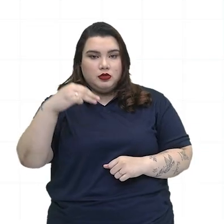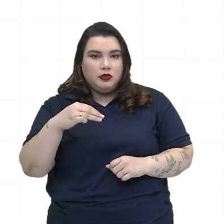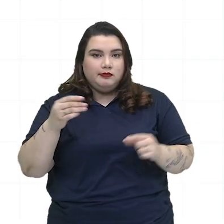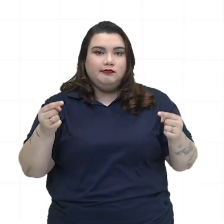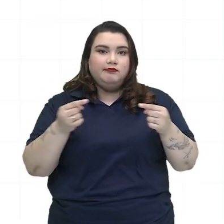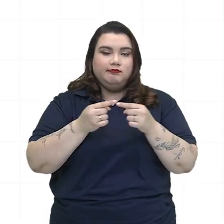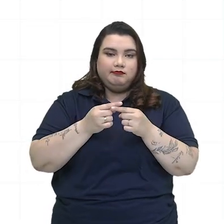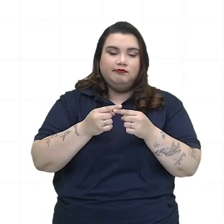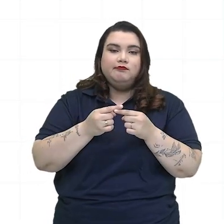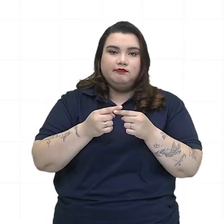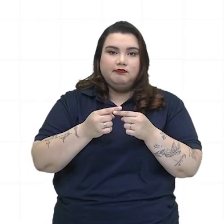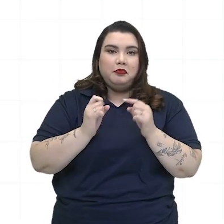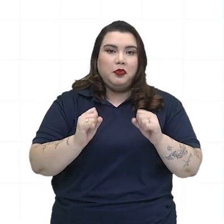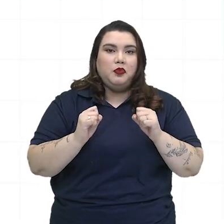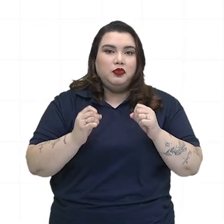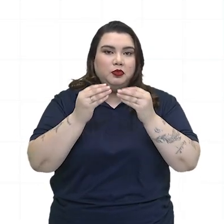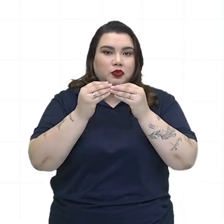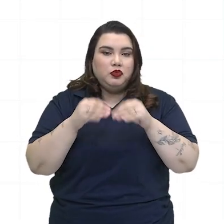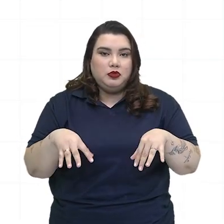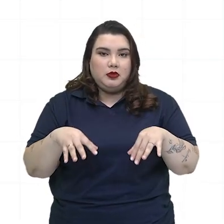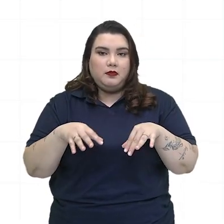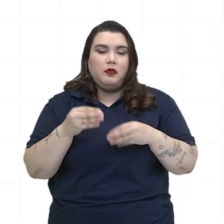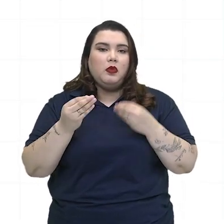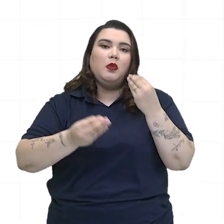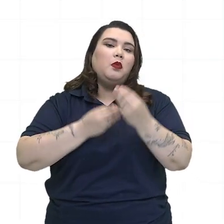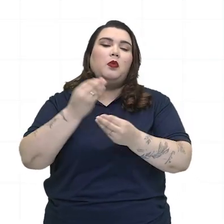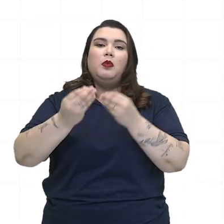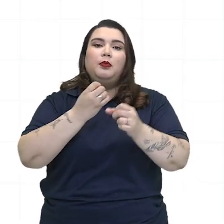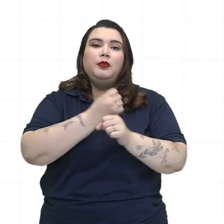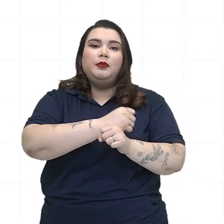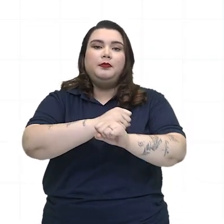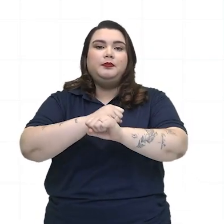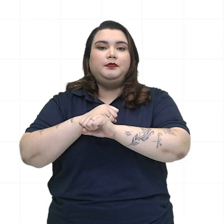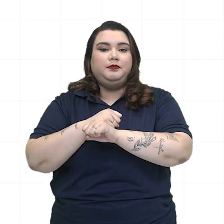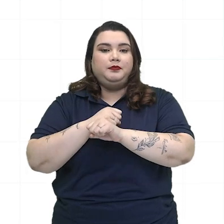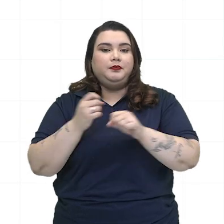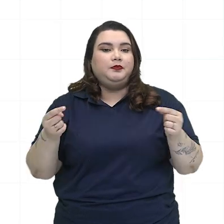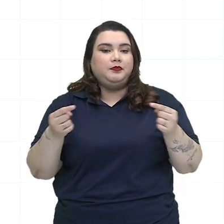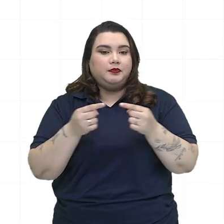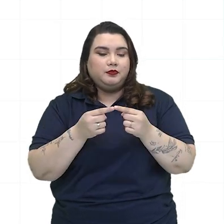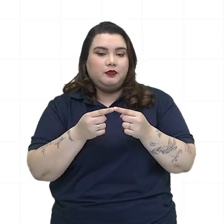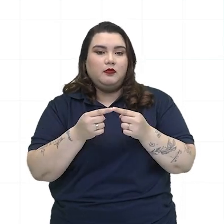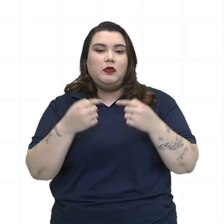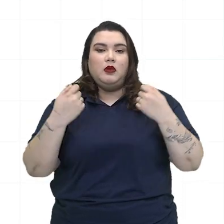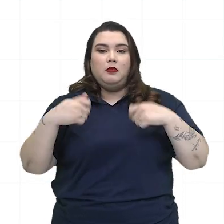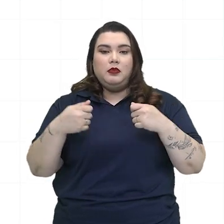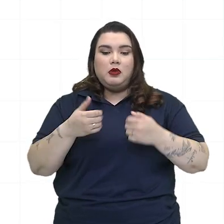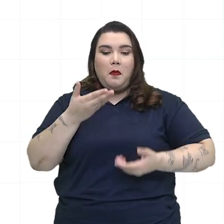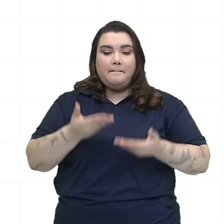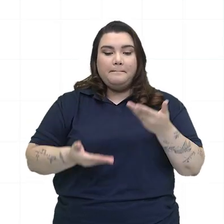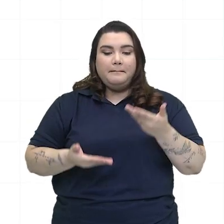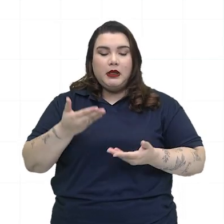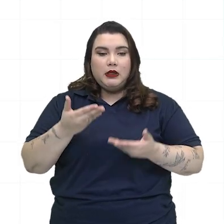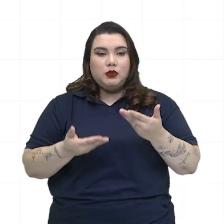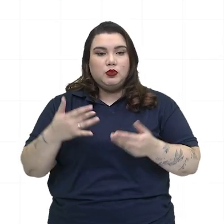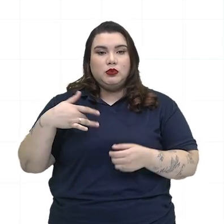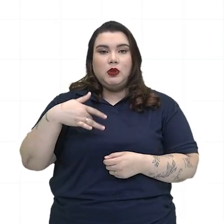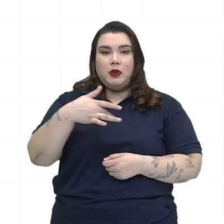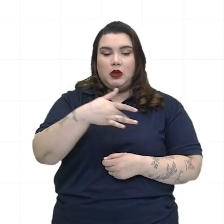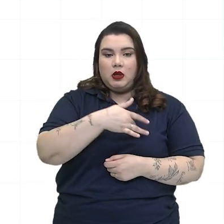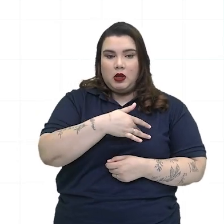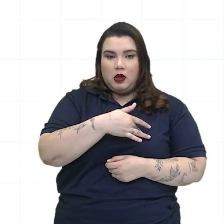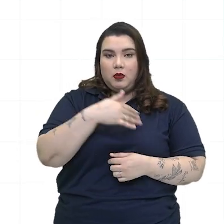pode ser prejudicada. E como é que a gente previne, né, essa questão aí? Manter o peso saudável, né, isso